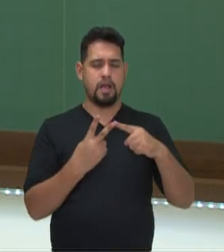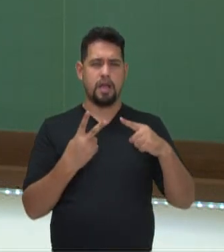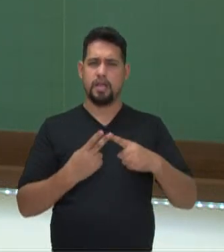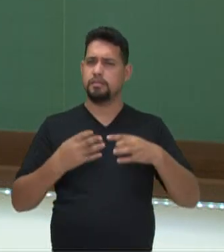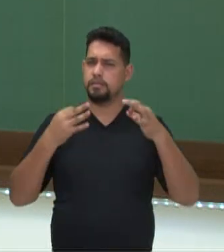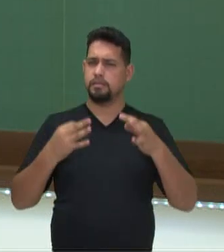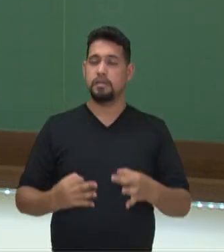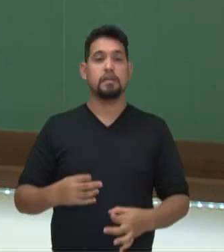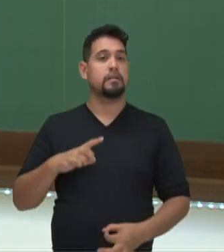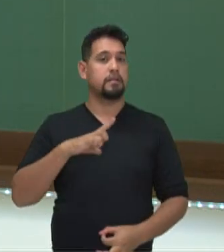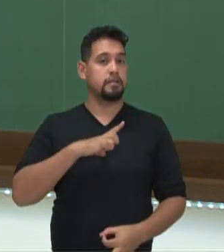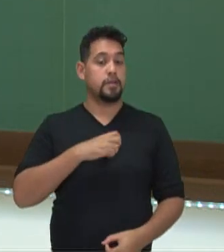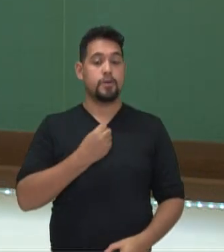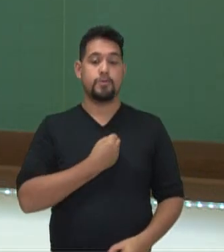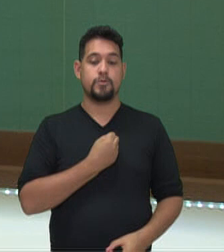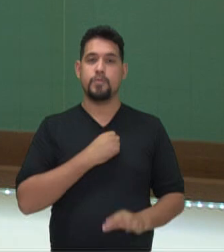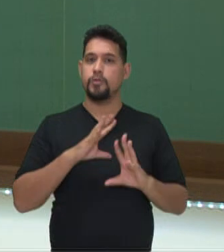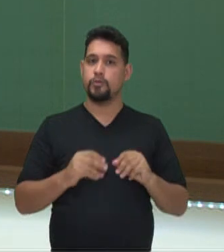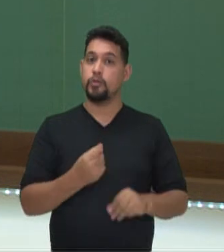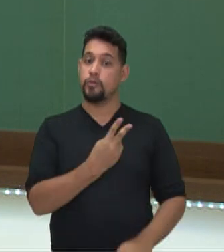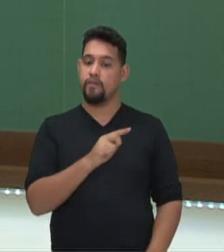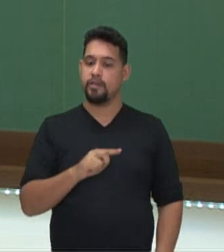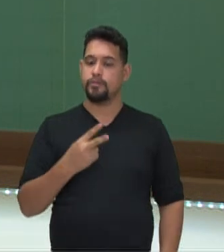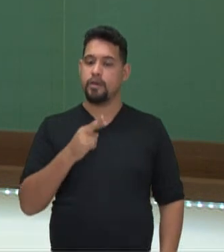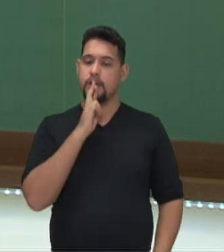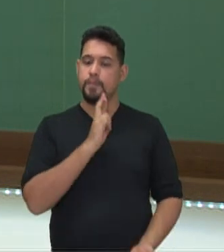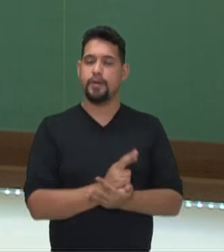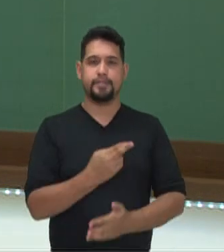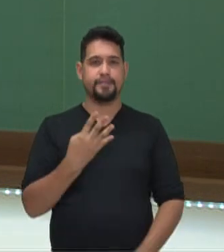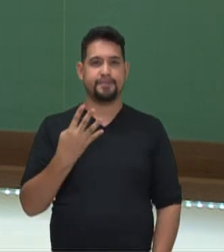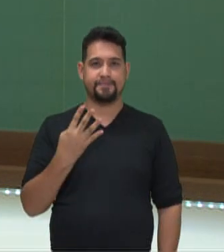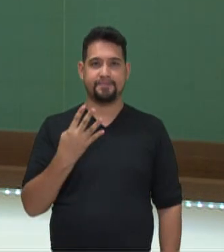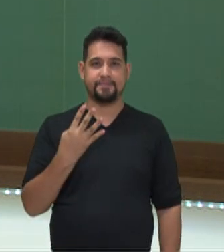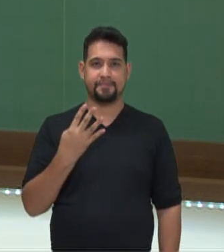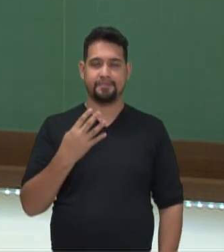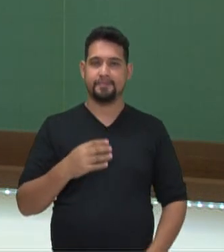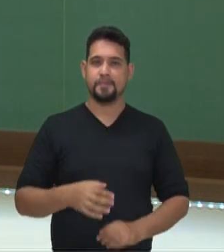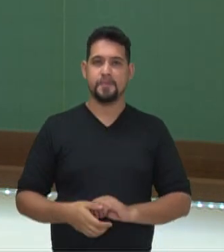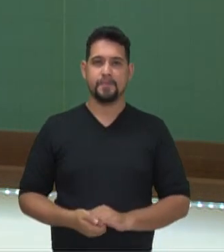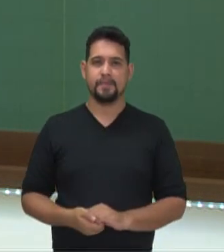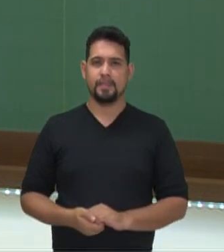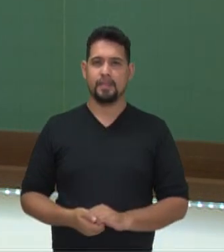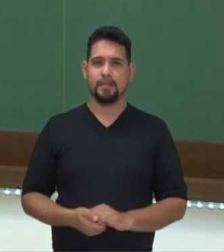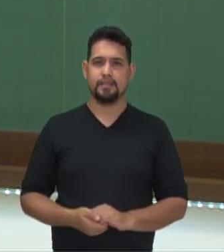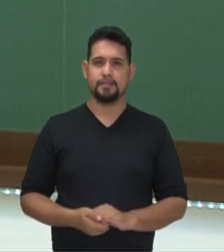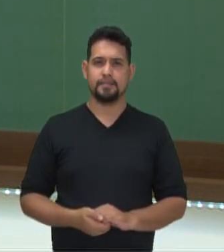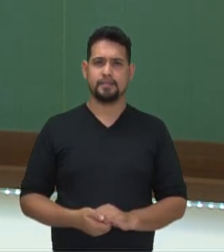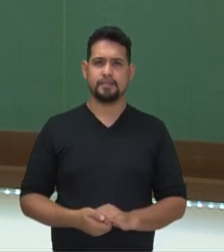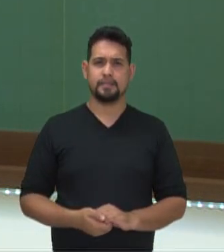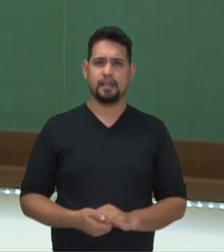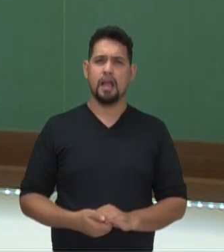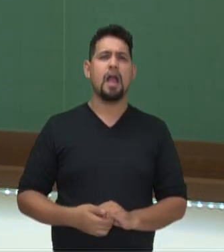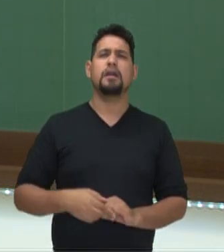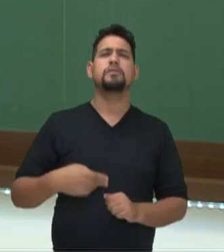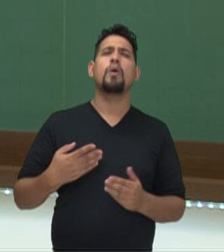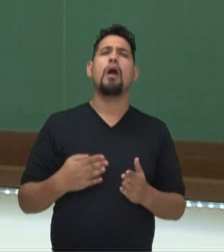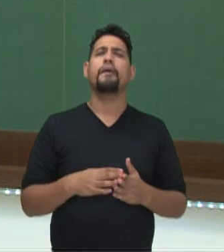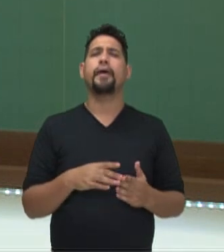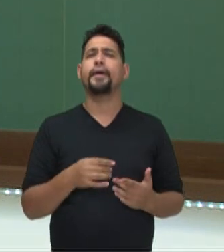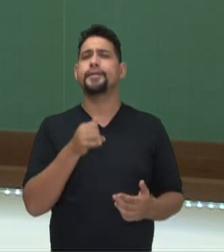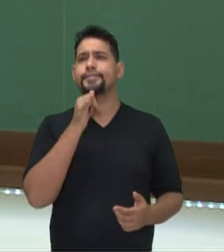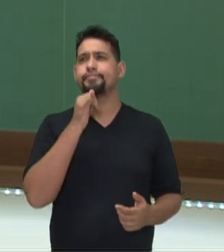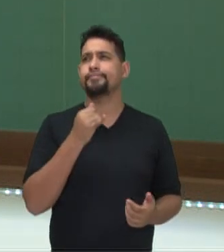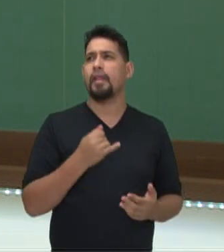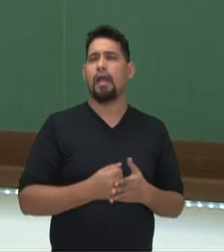um número inteiro. 2 vezes 2 é 4. Vamos lá. Raiz quadrada de 16. Raiz quadrada